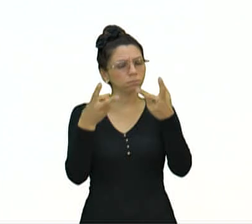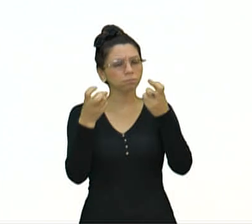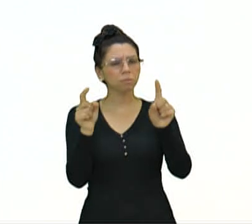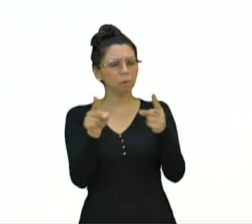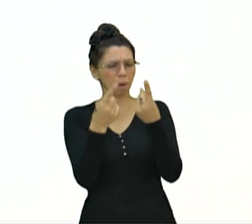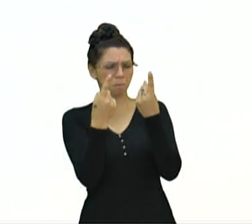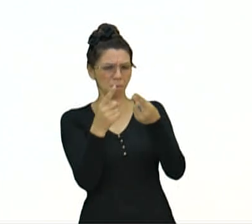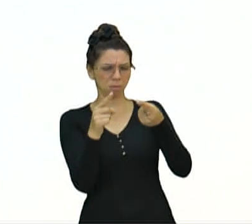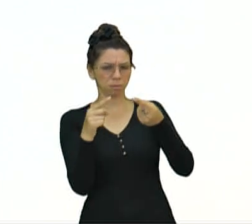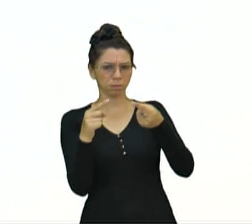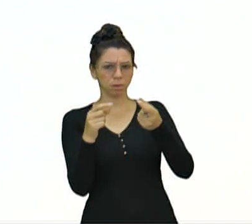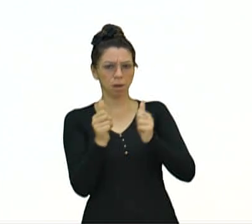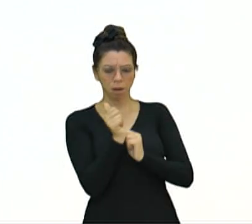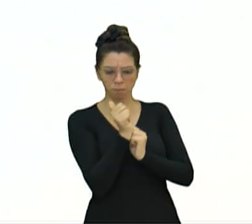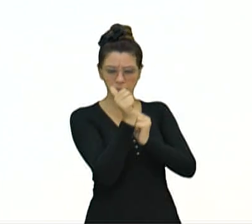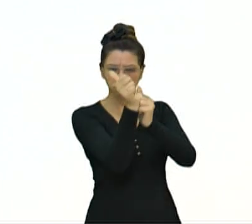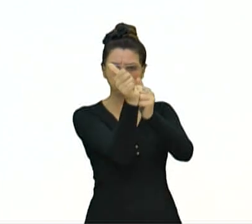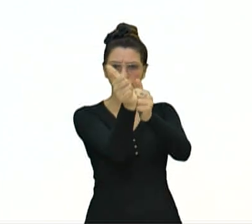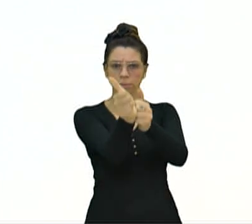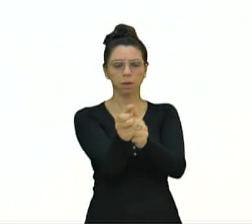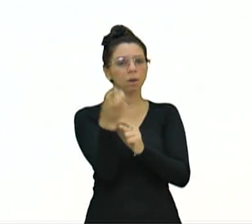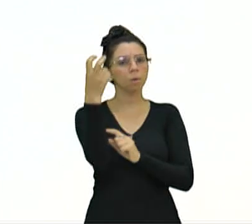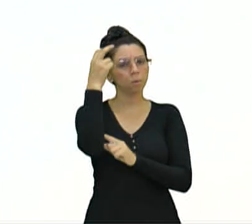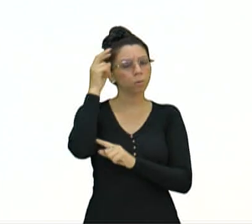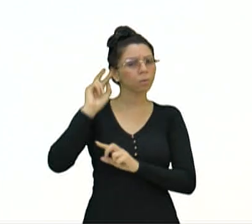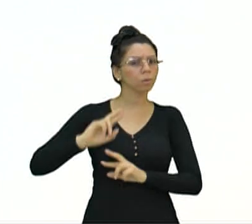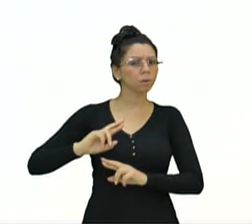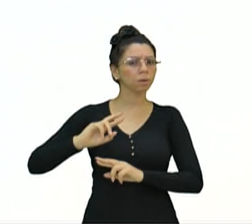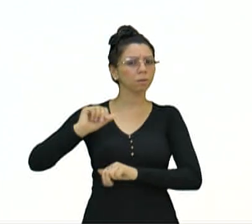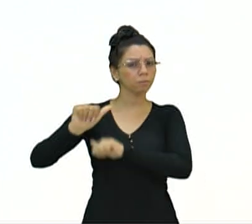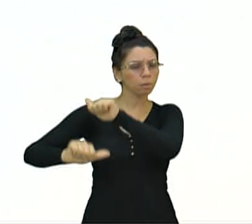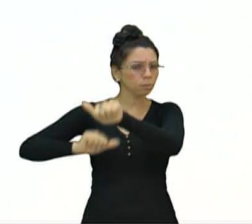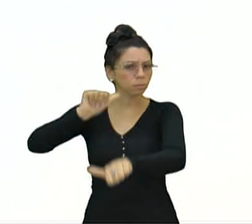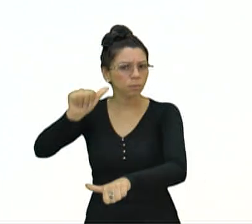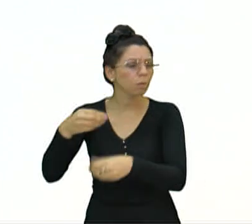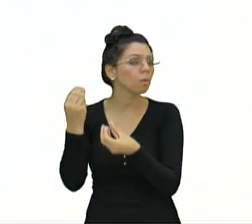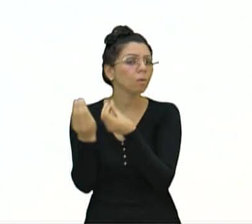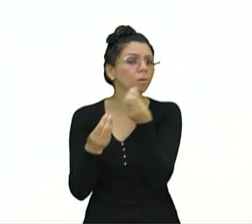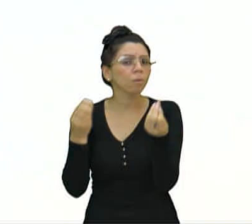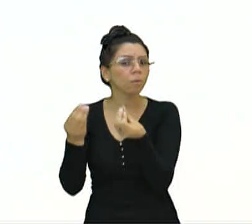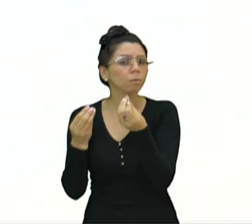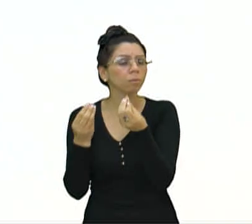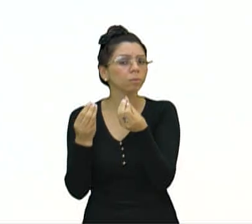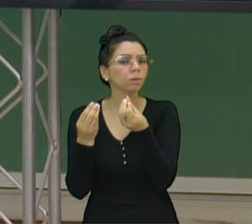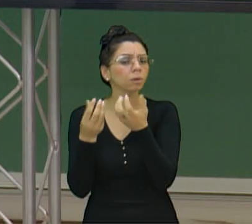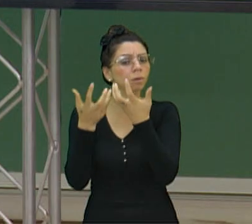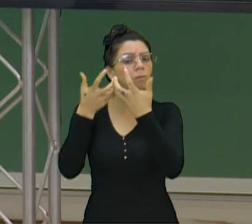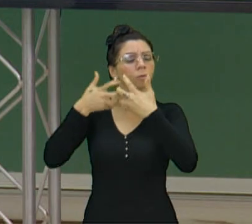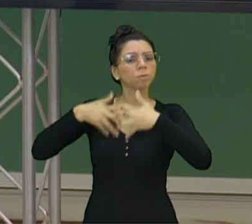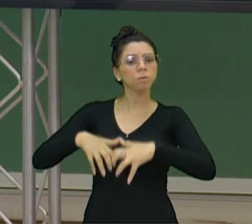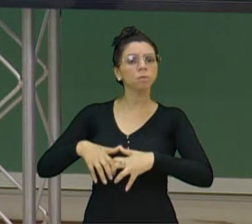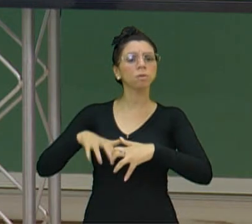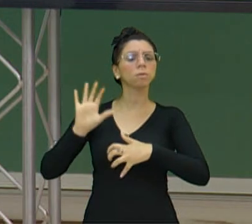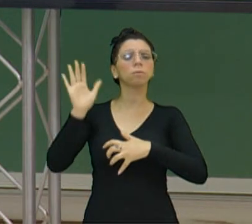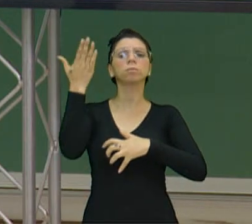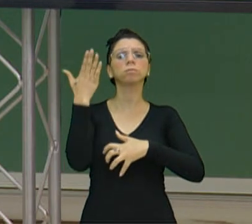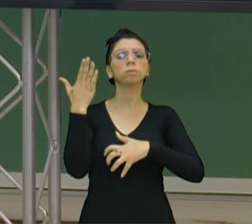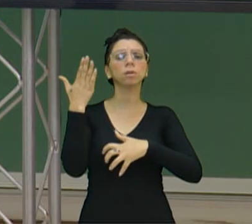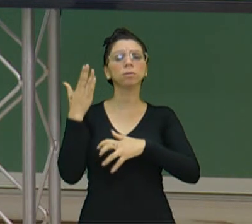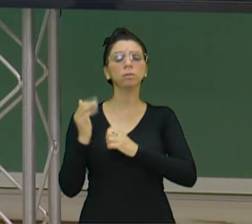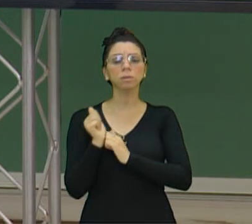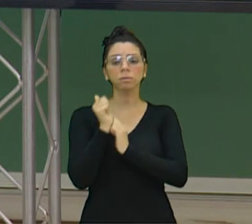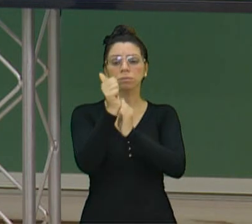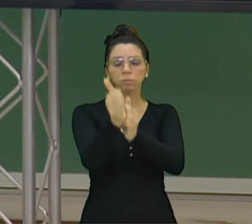música acompanha as mudanças na cultura? Como que ela acompanha essas mudanças? E será que a música também acompanha os